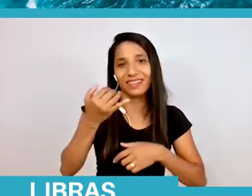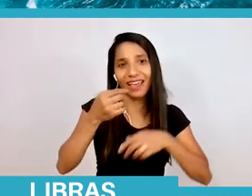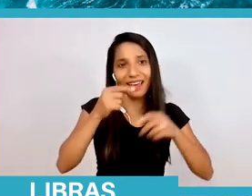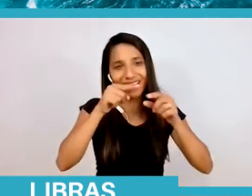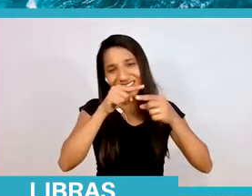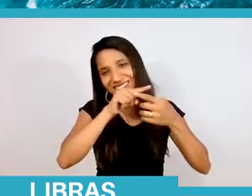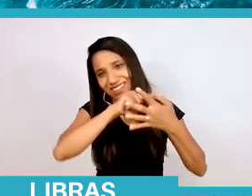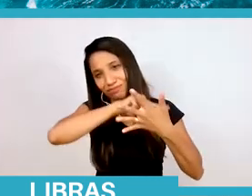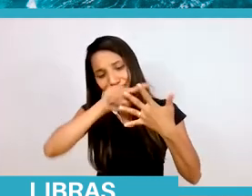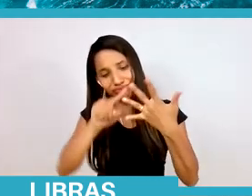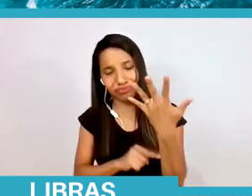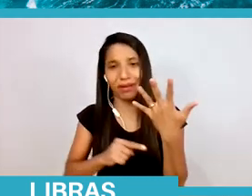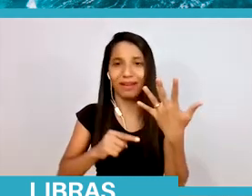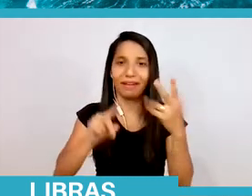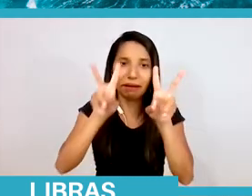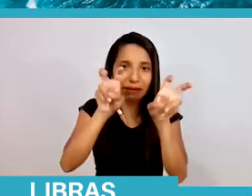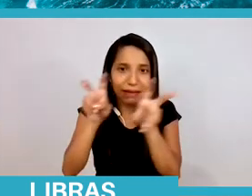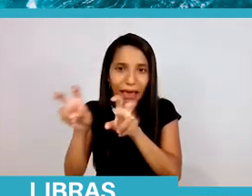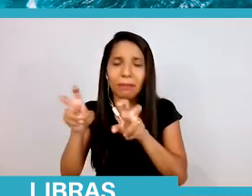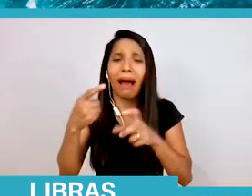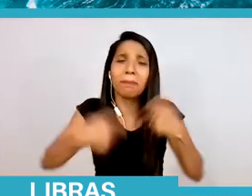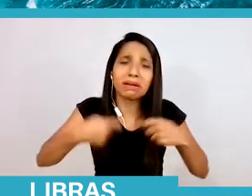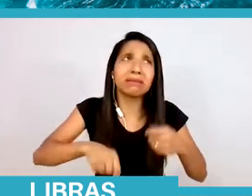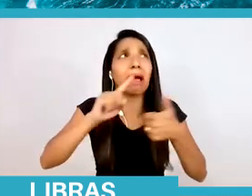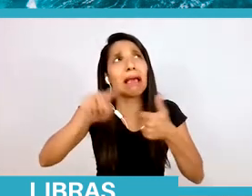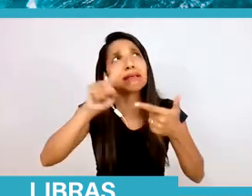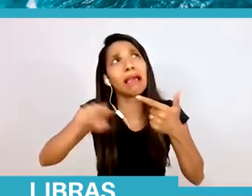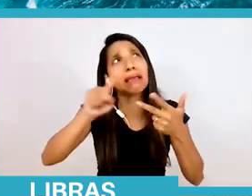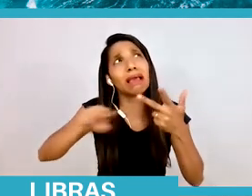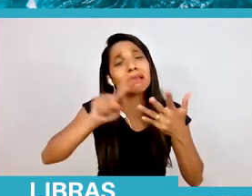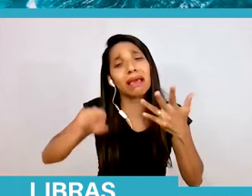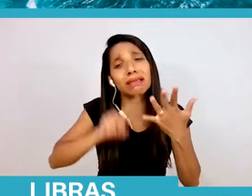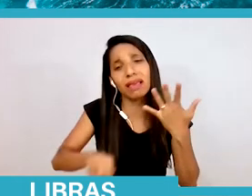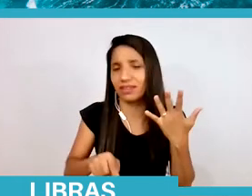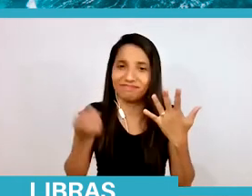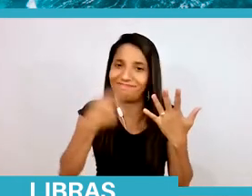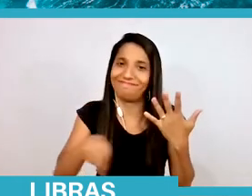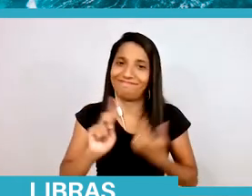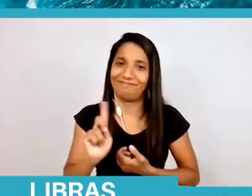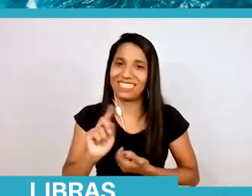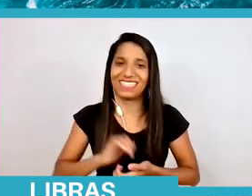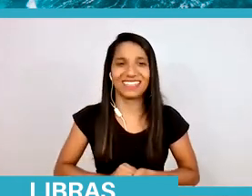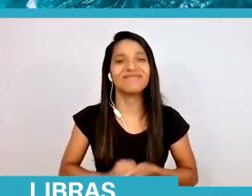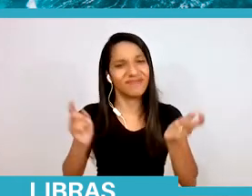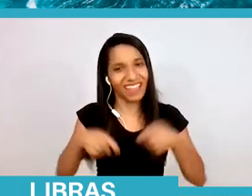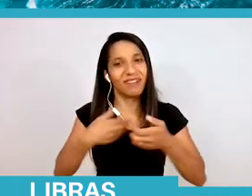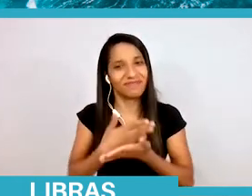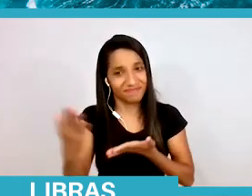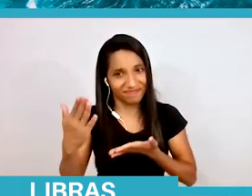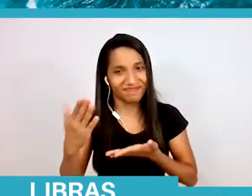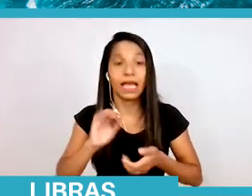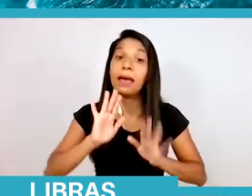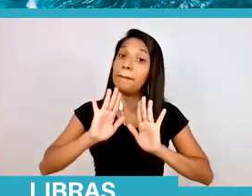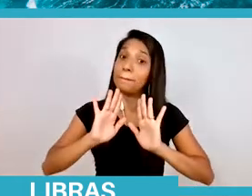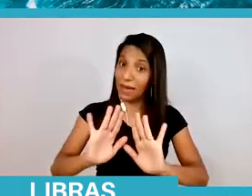todos esses recursos aqui para começar a empreender, tá? E algumas vantagens e desvantagens